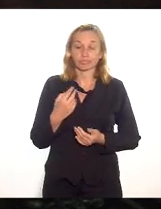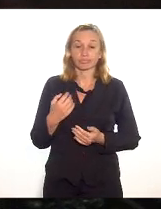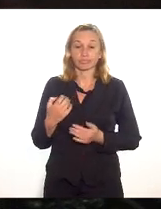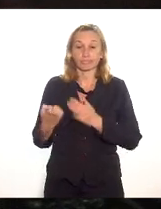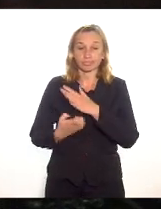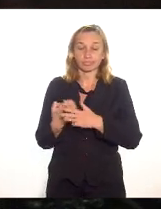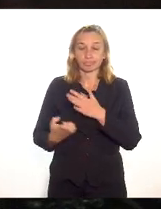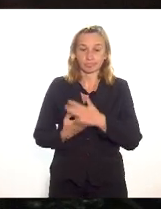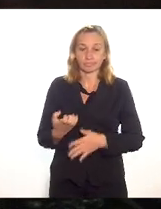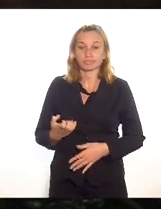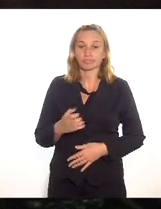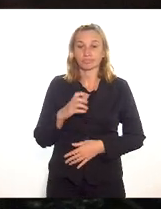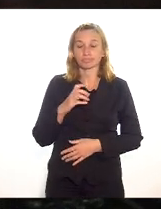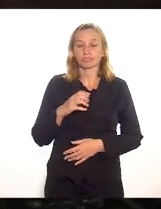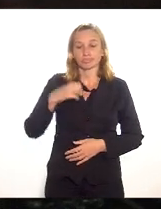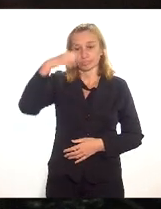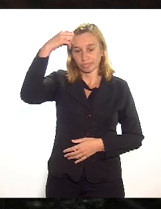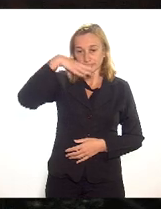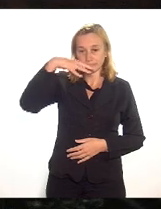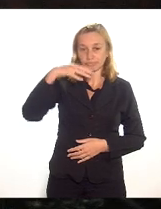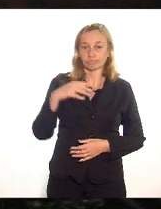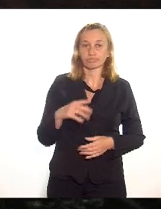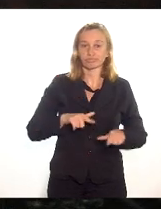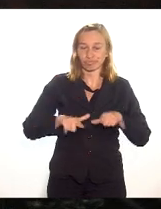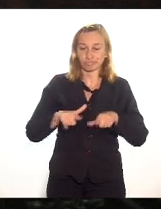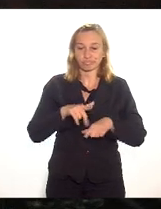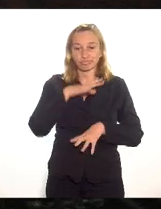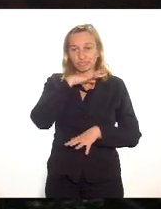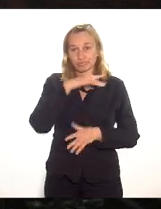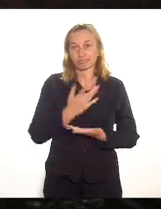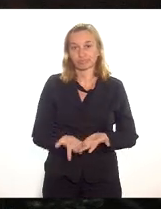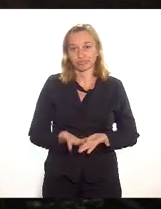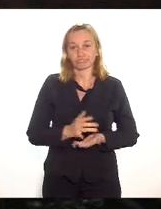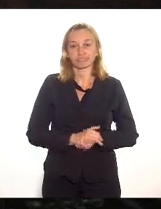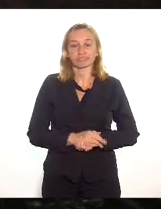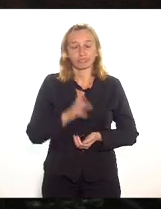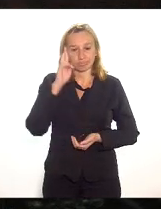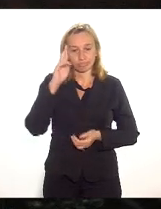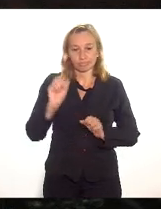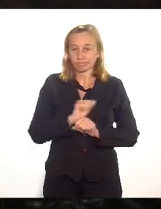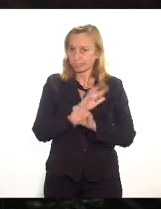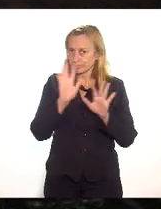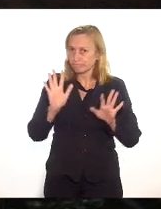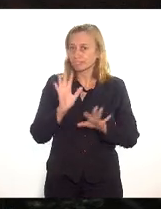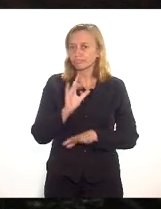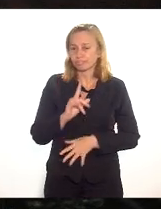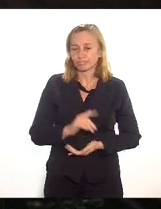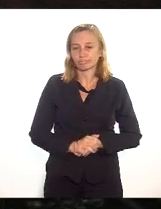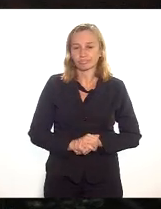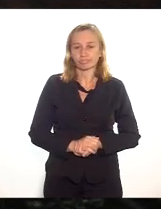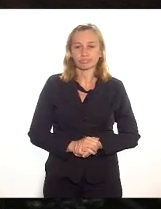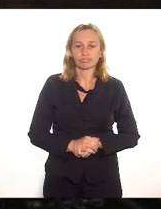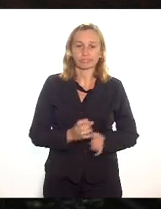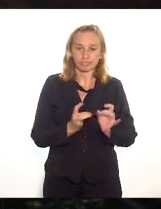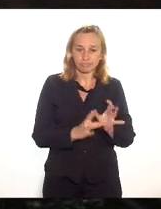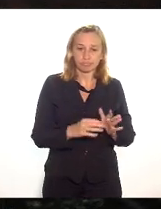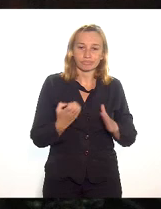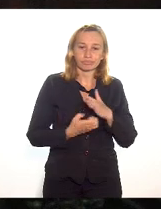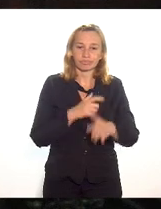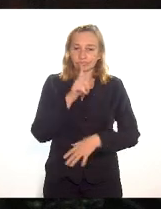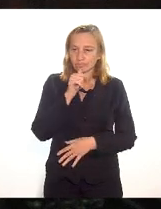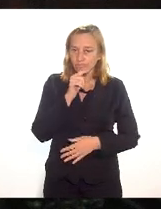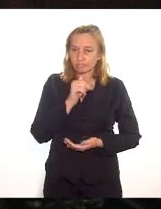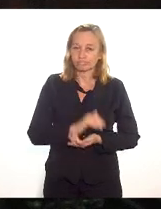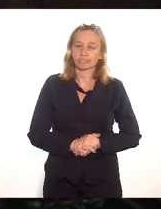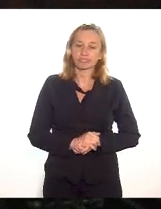altíssimo e com serviço de péssima qualidade. Ora, senhores, está mais claro do que nunca que a concessão da SEDAI, a